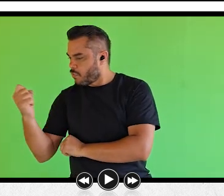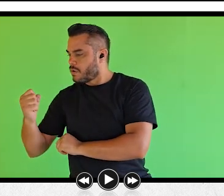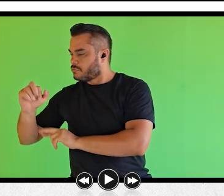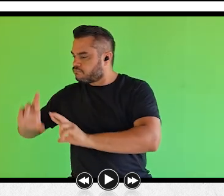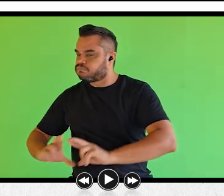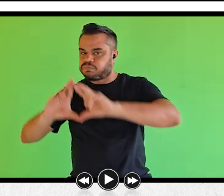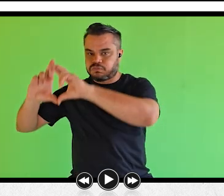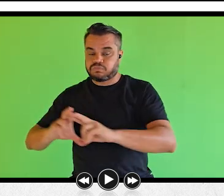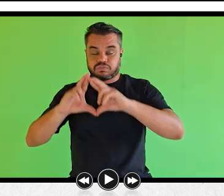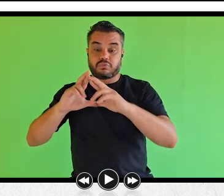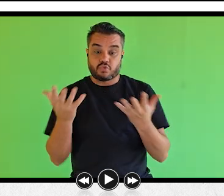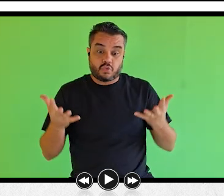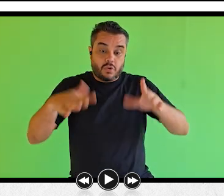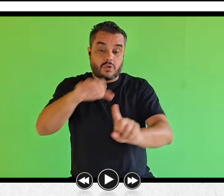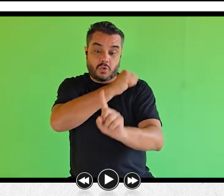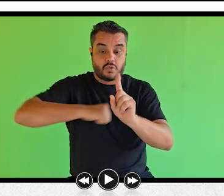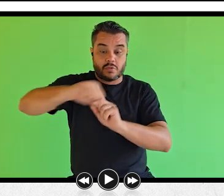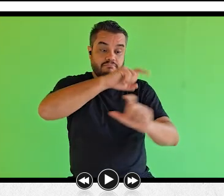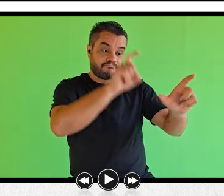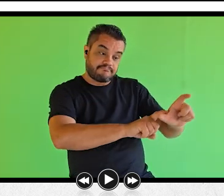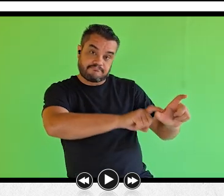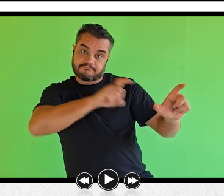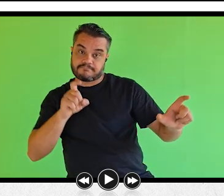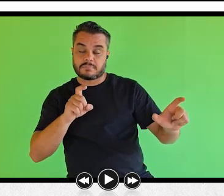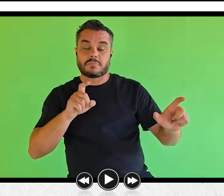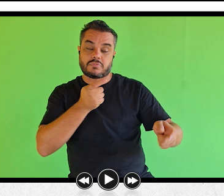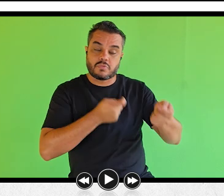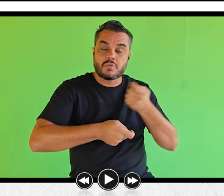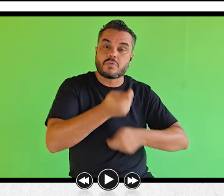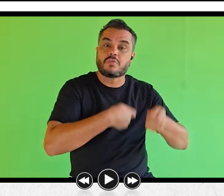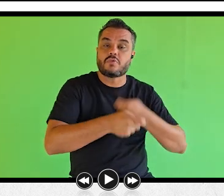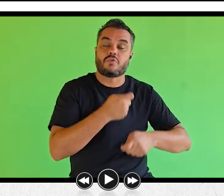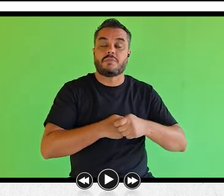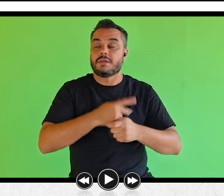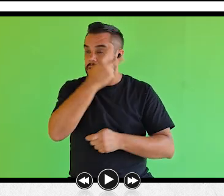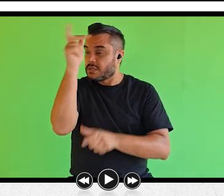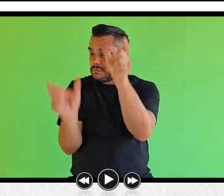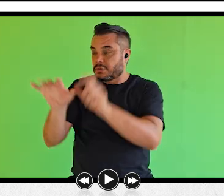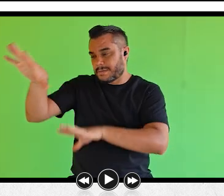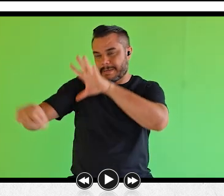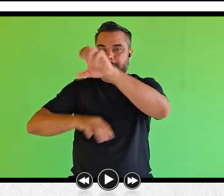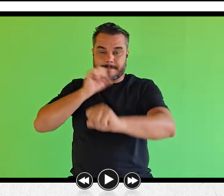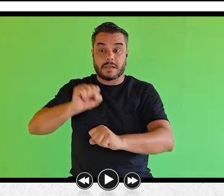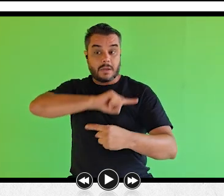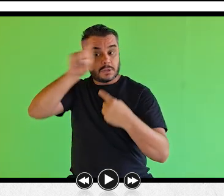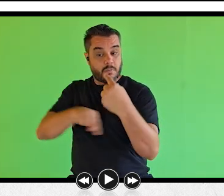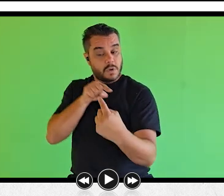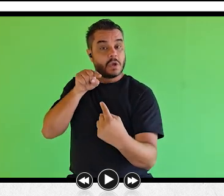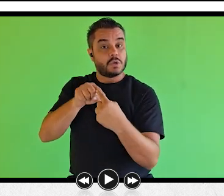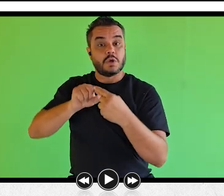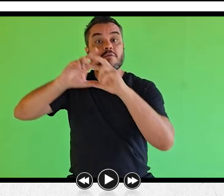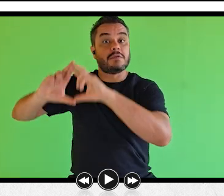materiais reutilizáveis e recicláveis. Então, essa meta de recuperação, ela tem que estar associada a essa preocupação social